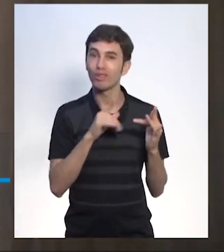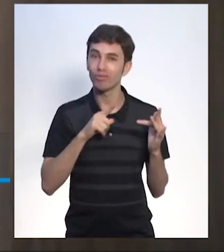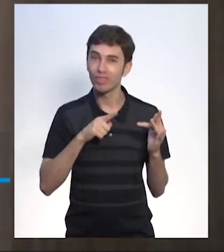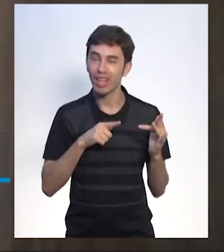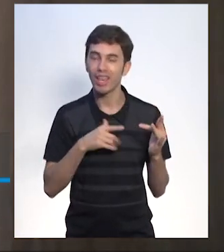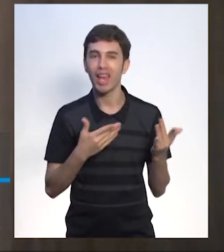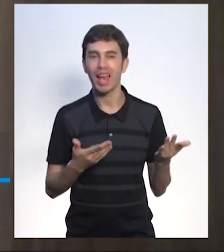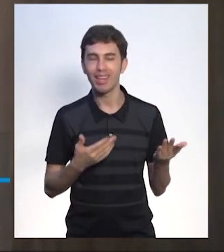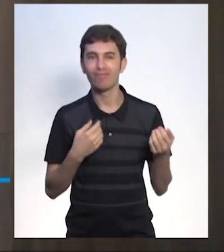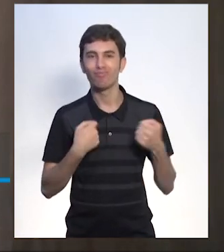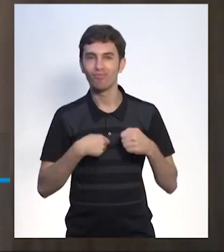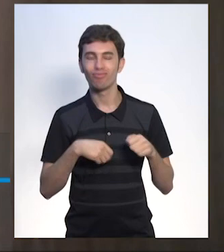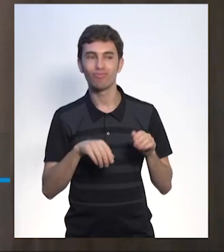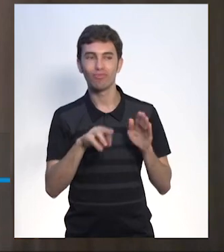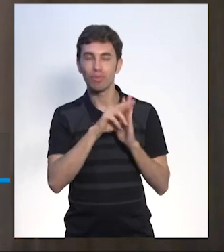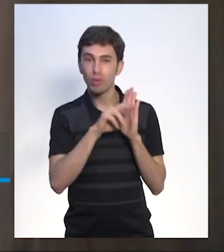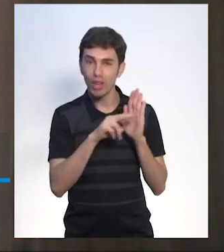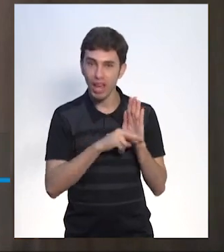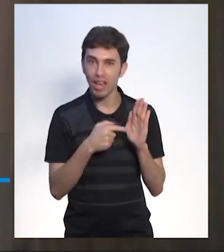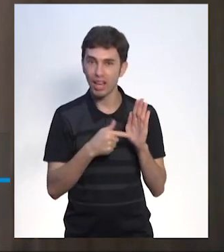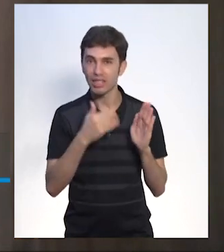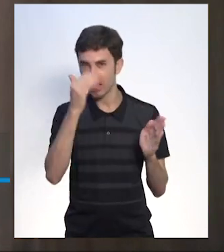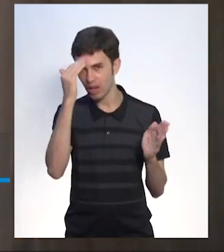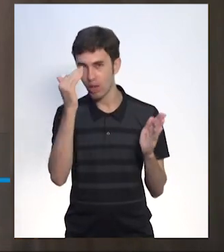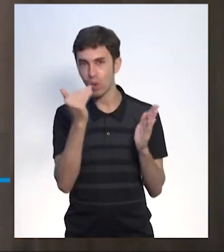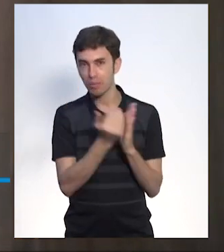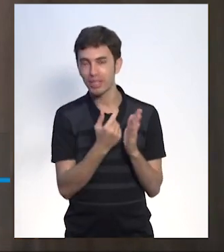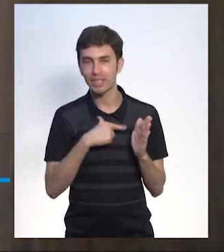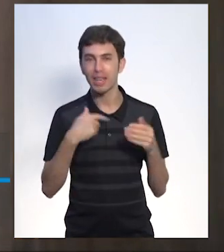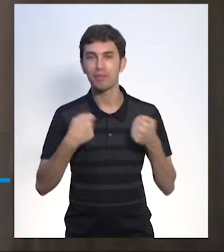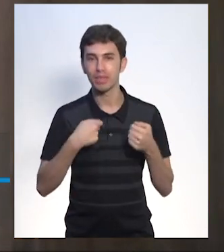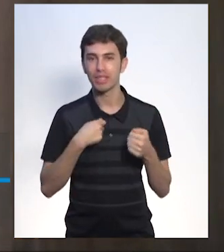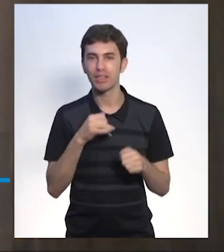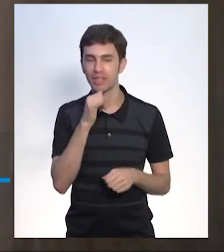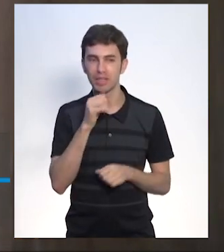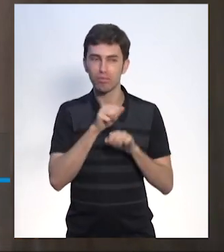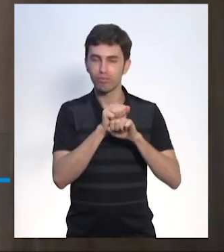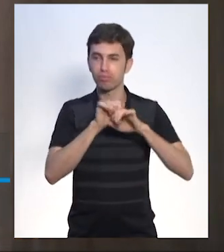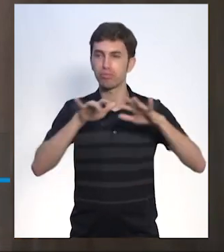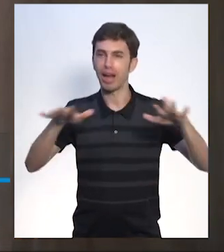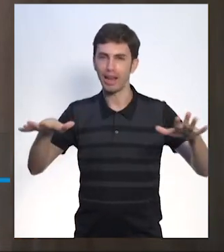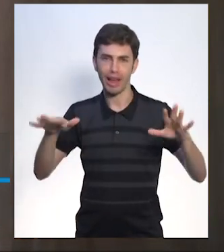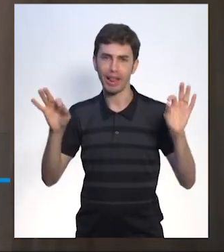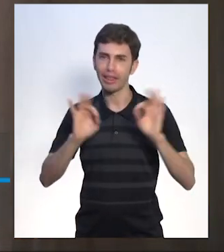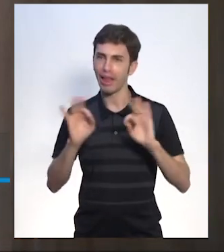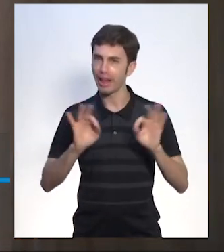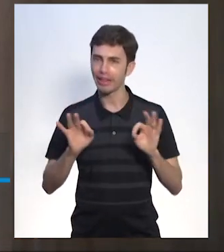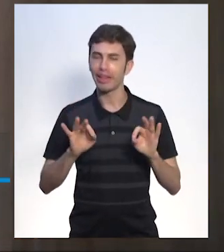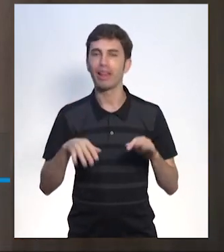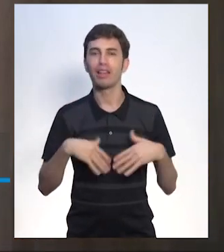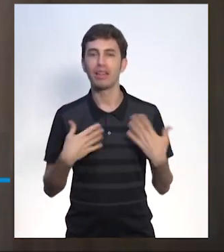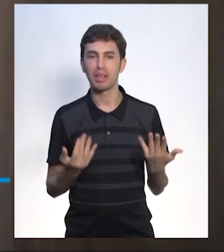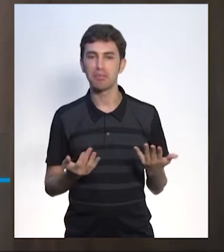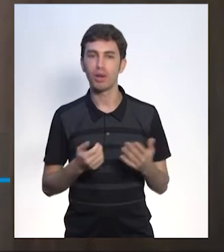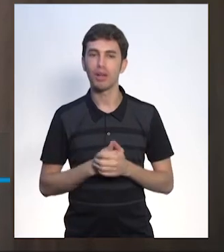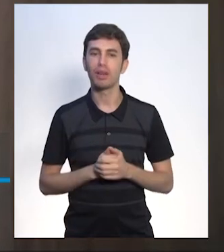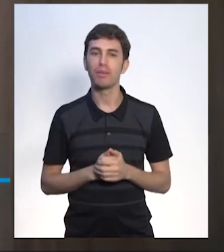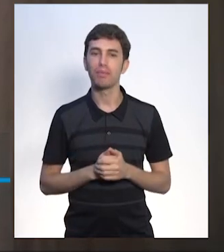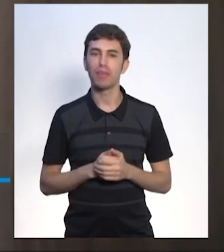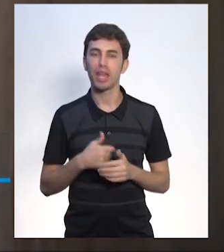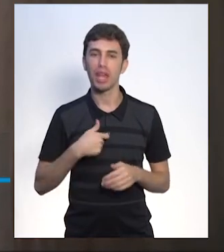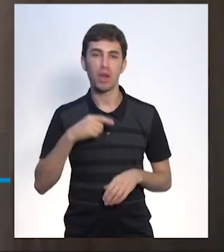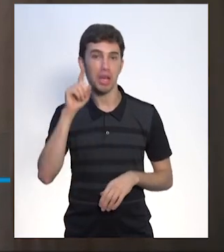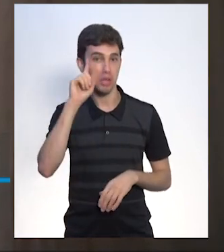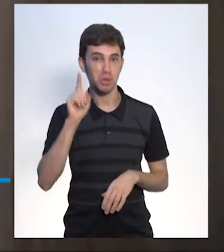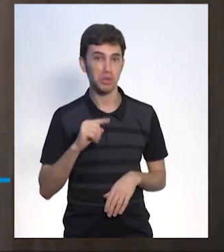como protocolo, até para não contagiar ninguém, né? Não transmitir para ninguém, embora eu